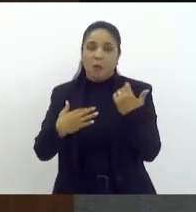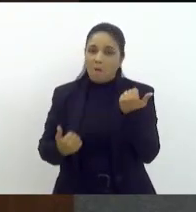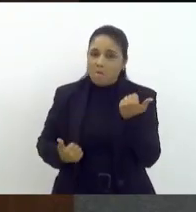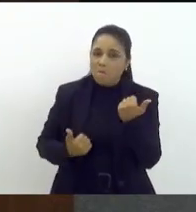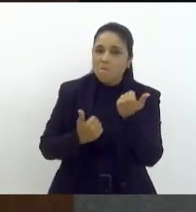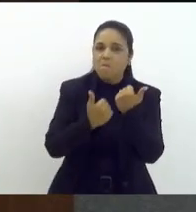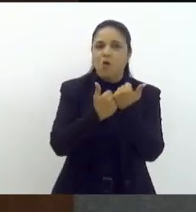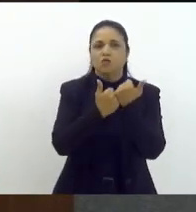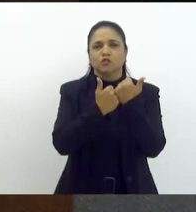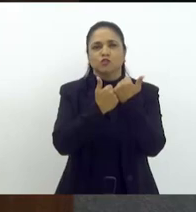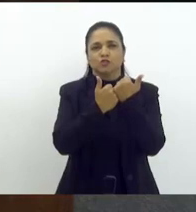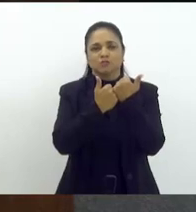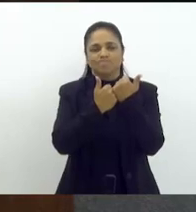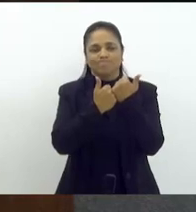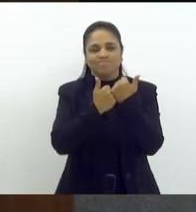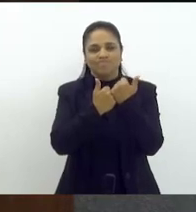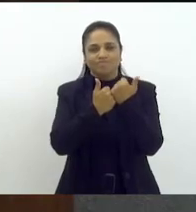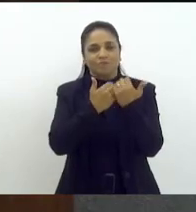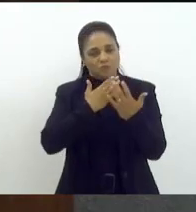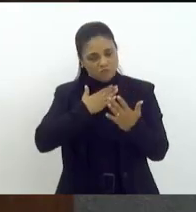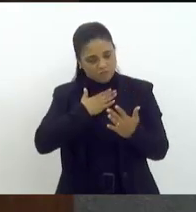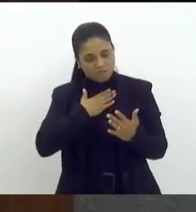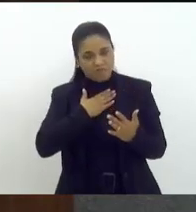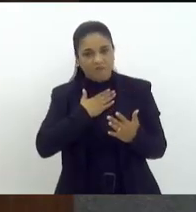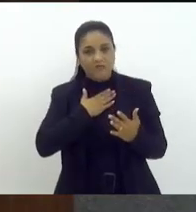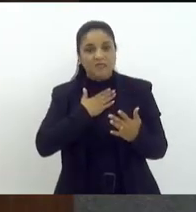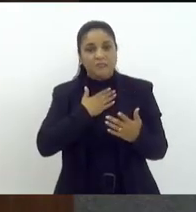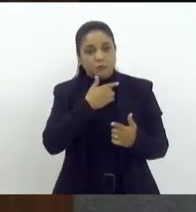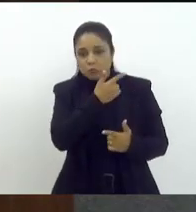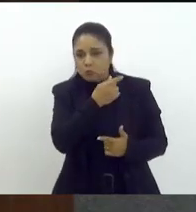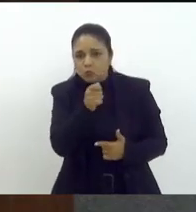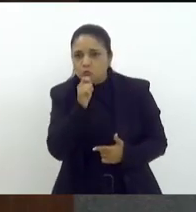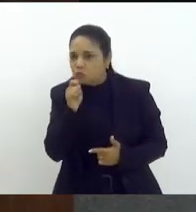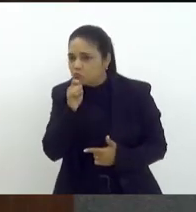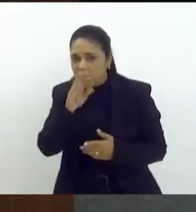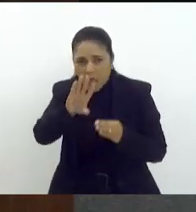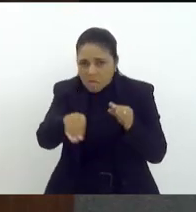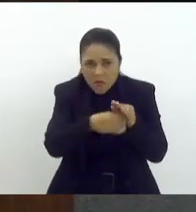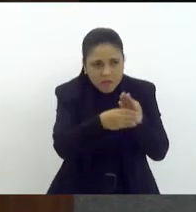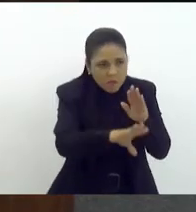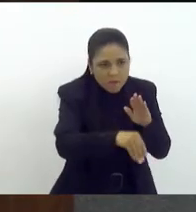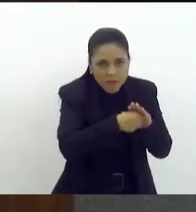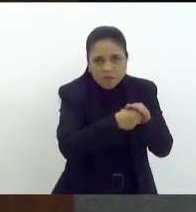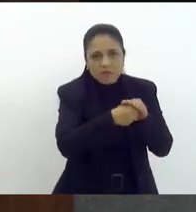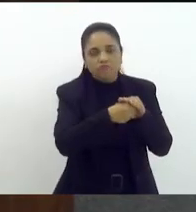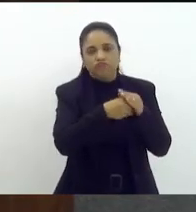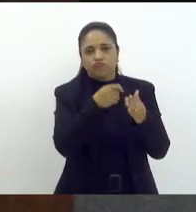do projeto e se não tiver mais emendas Deputado Marquinho